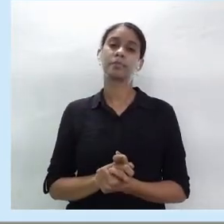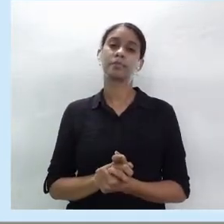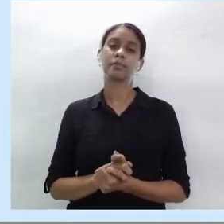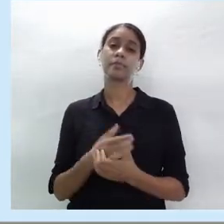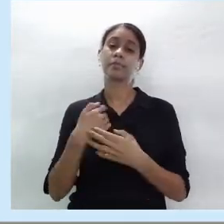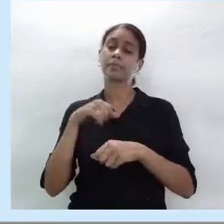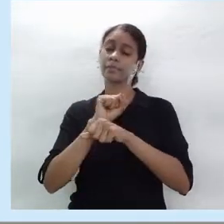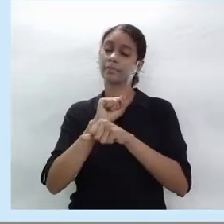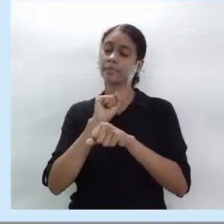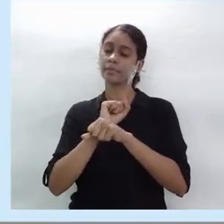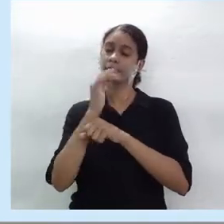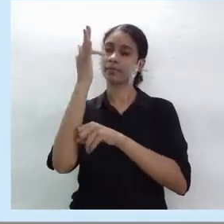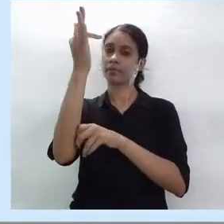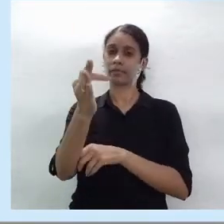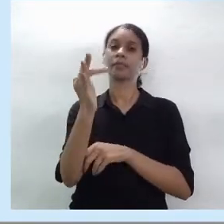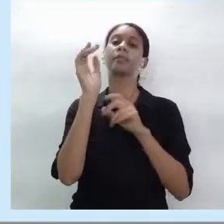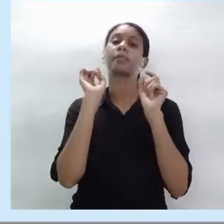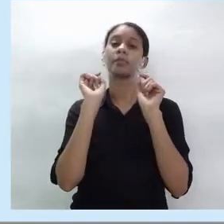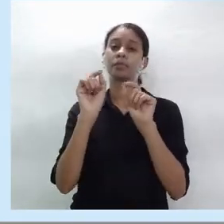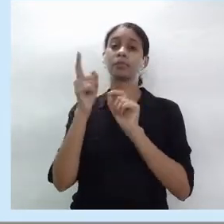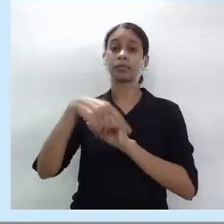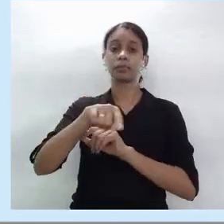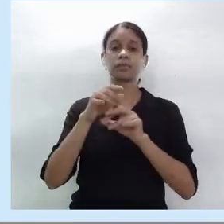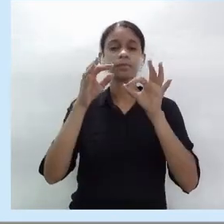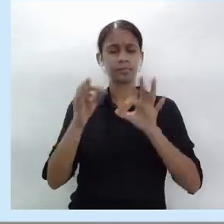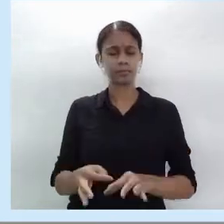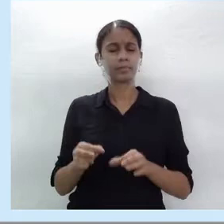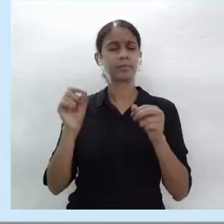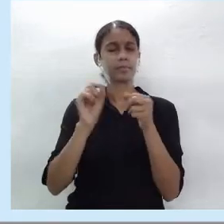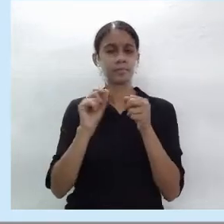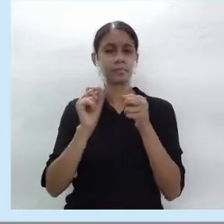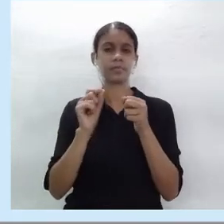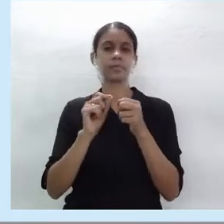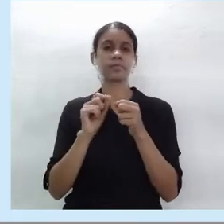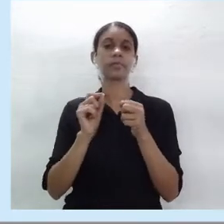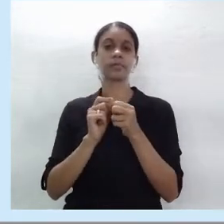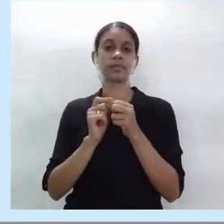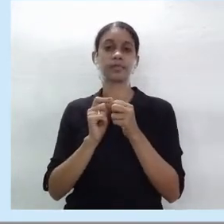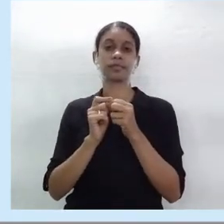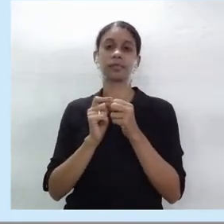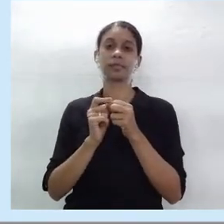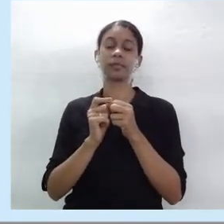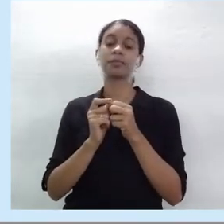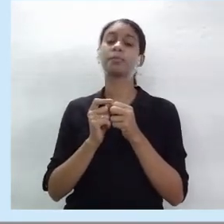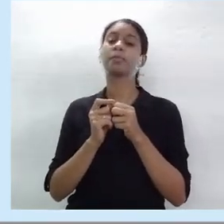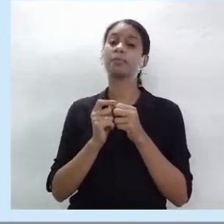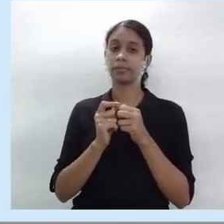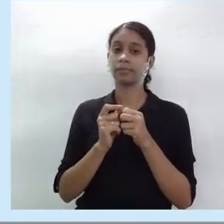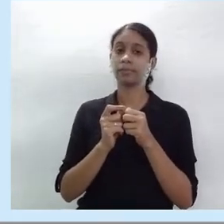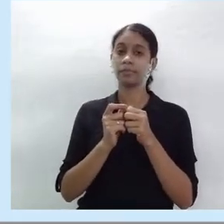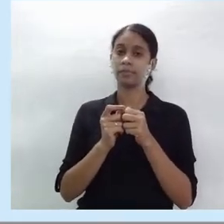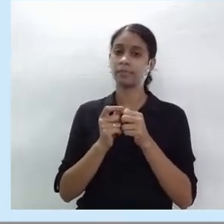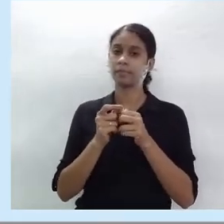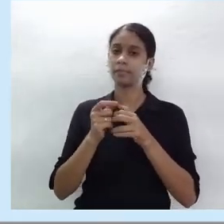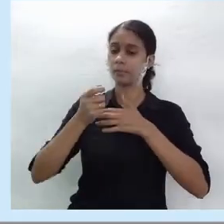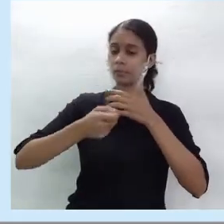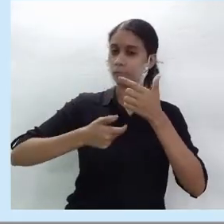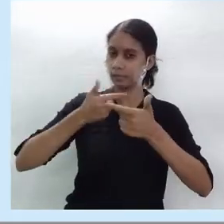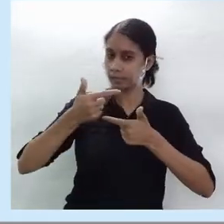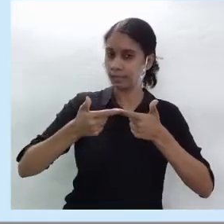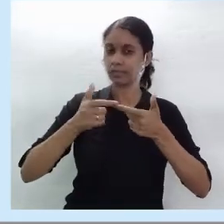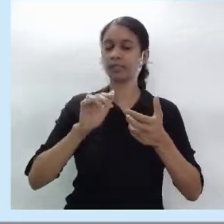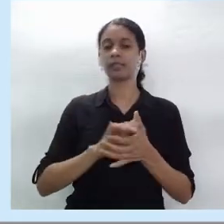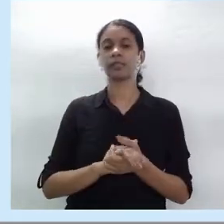na esperança de, com certeza, vocês fazerem esse desafio, tá? E em brevemente a gente se